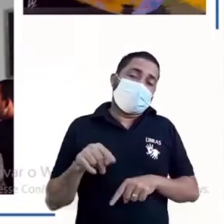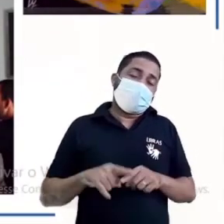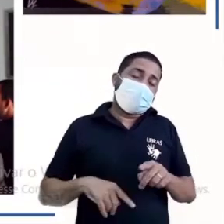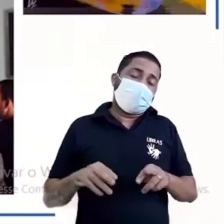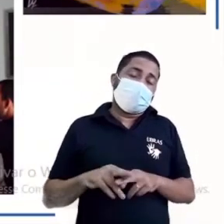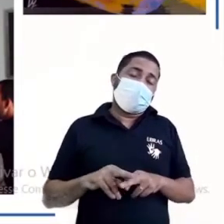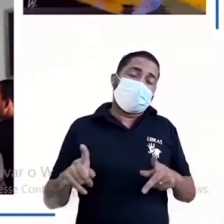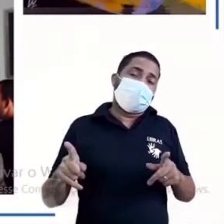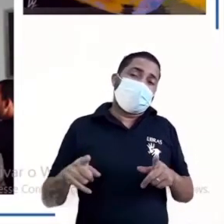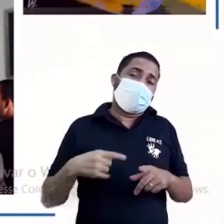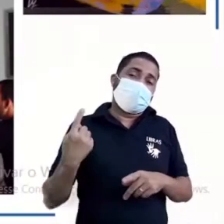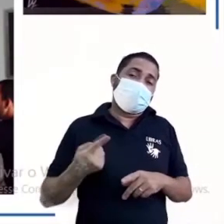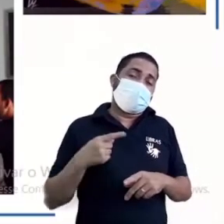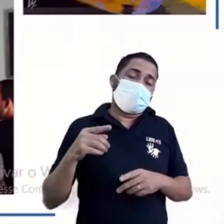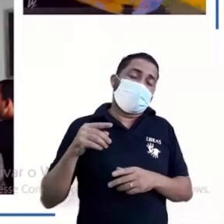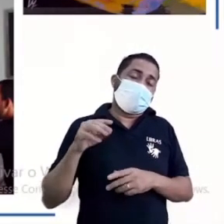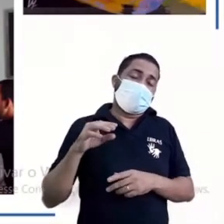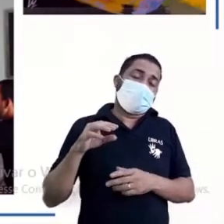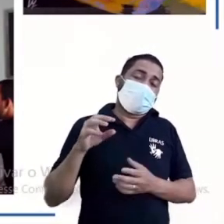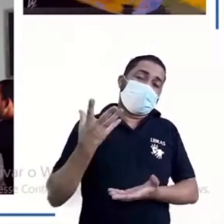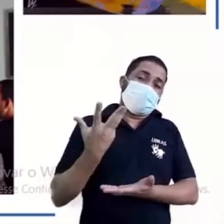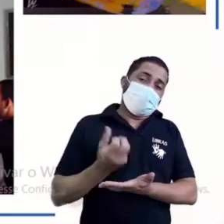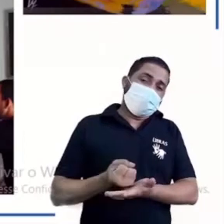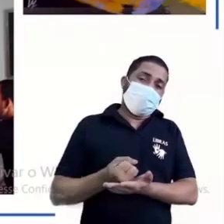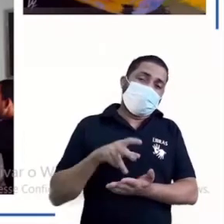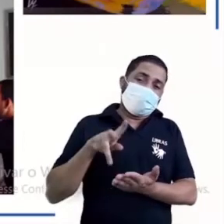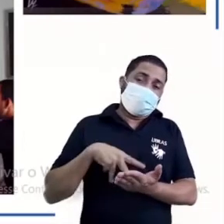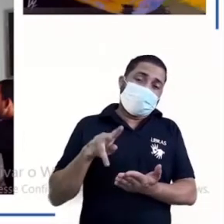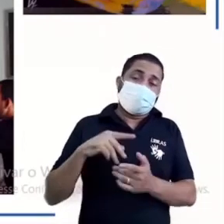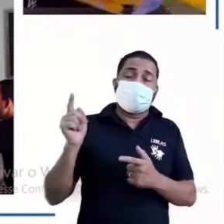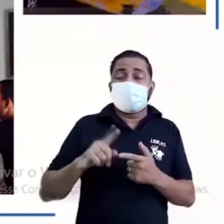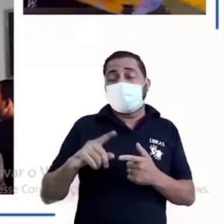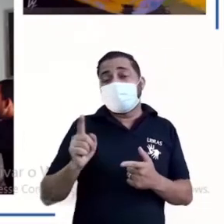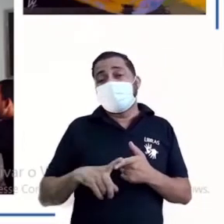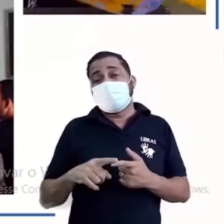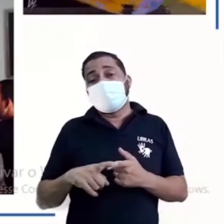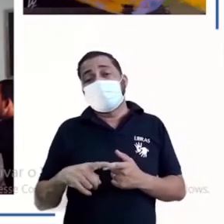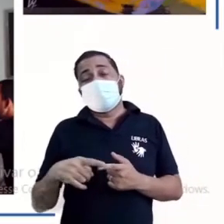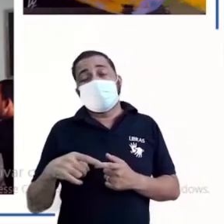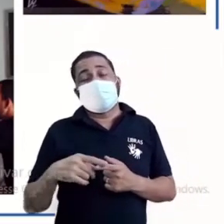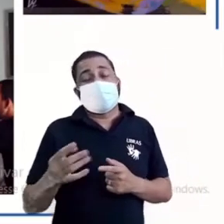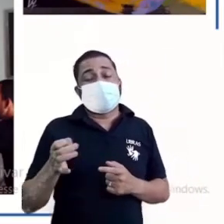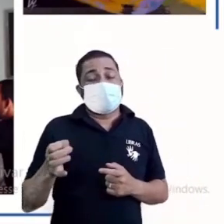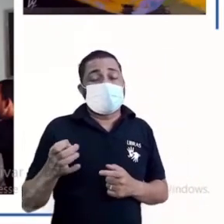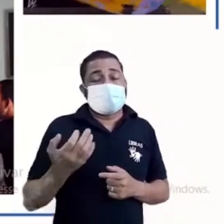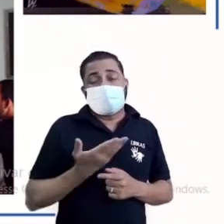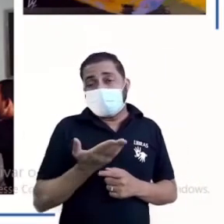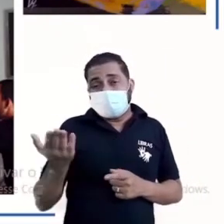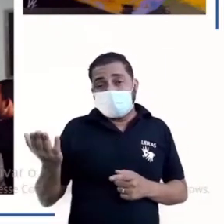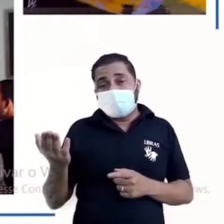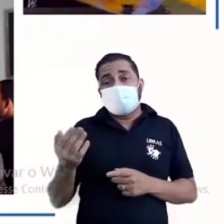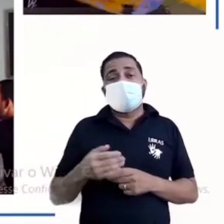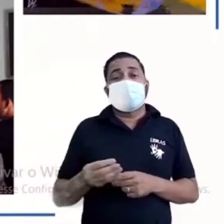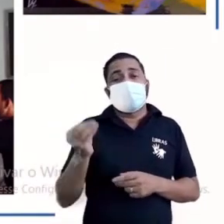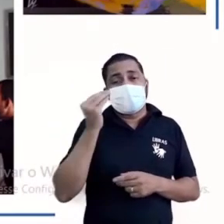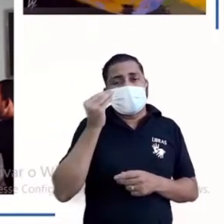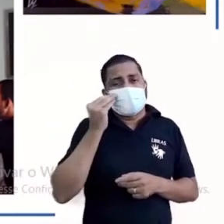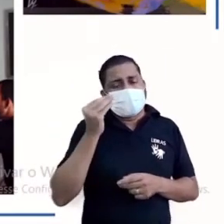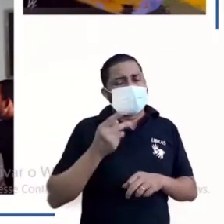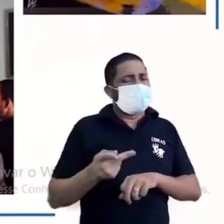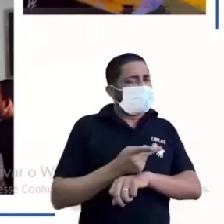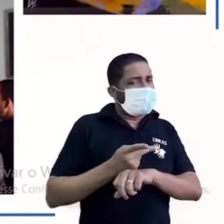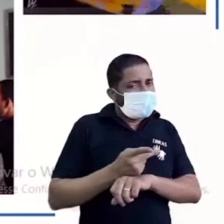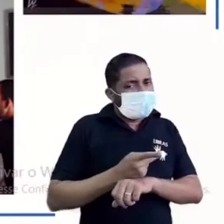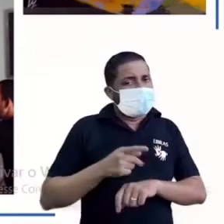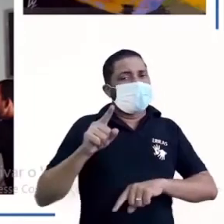diferentes que inclusive no nosso e-book a gente descreve bem, porque aí, né, a gente quer que vocês também testem isso, vocês procurem